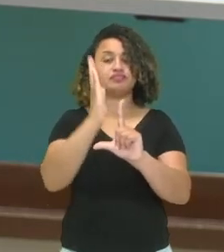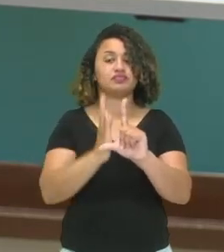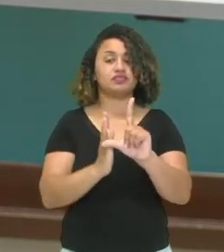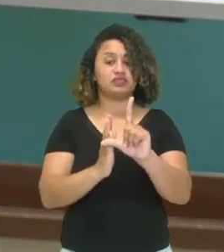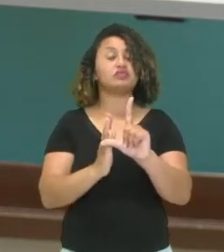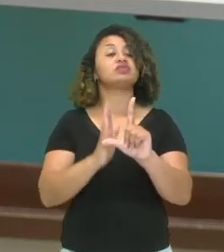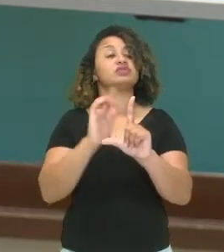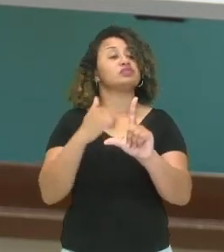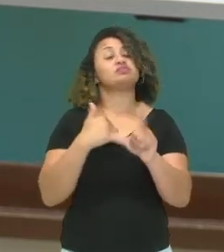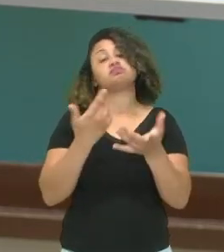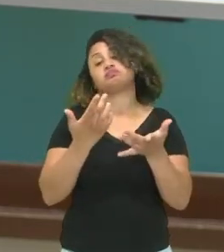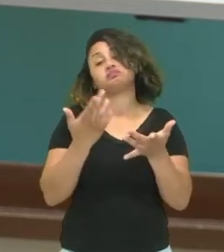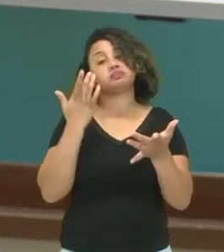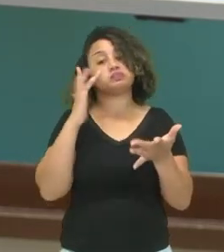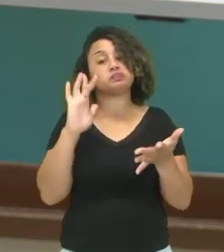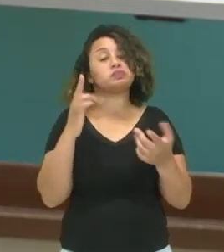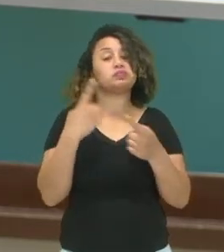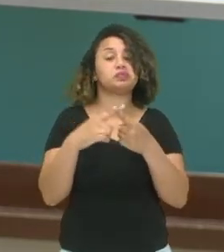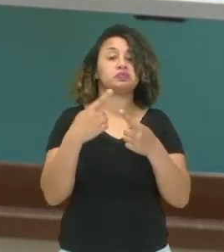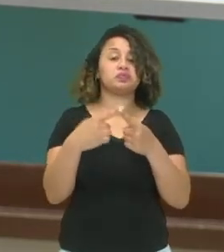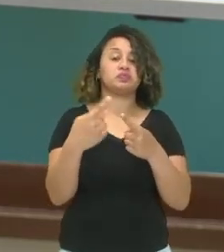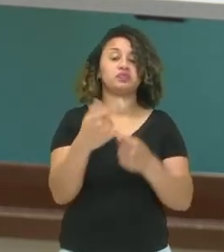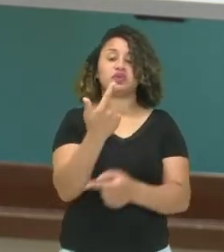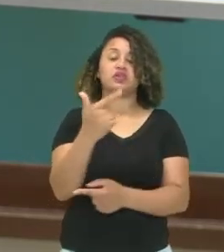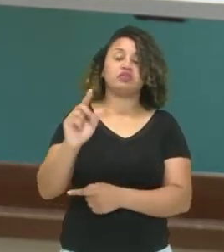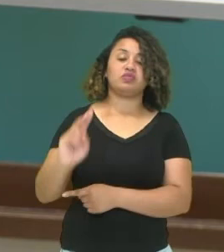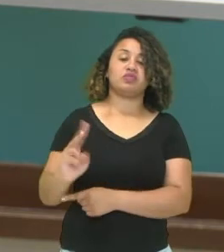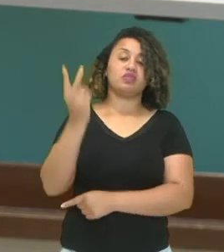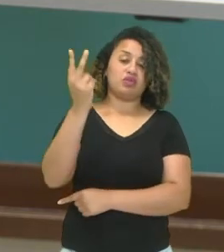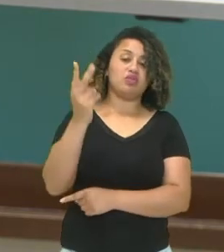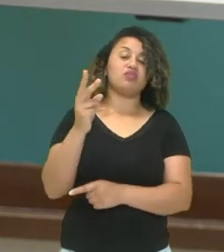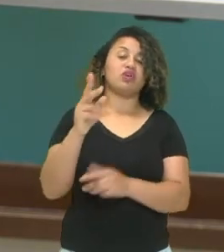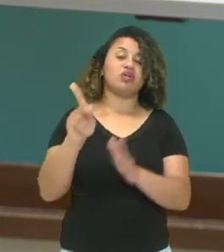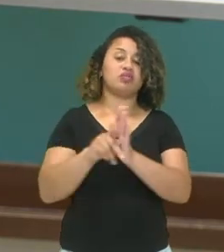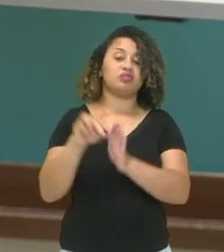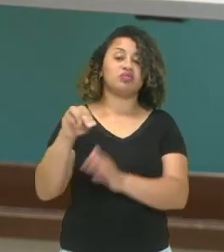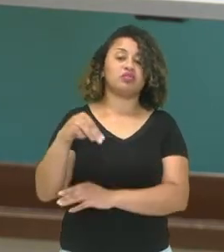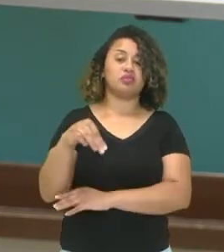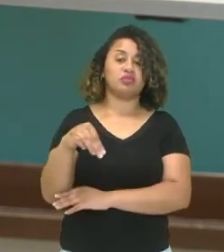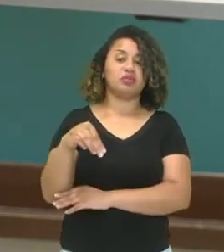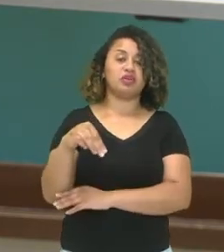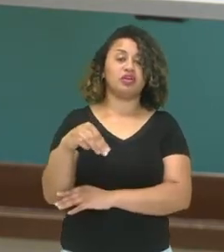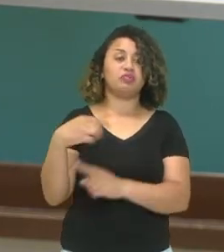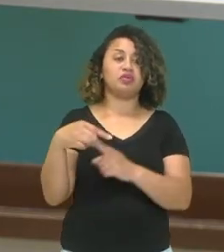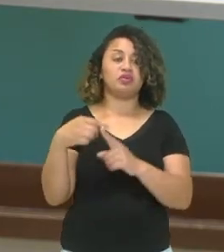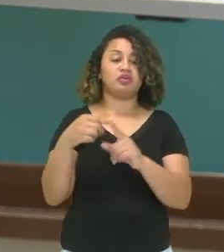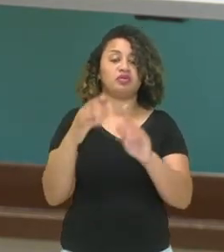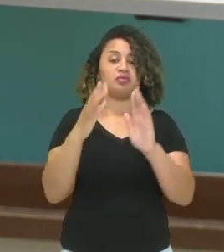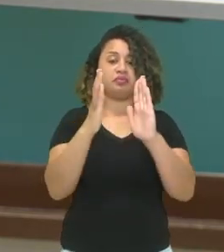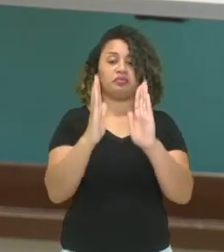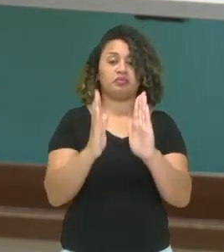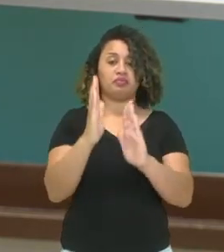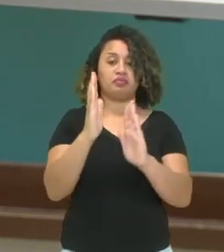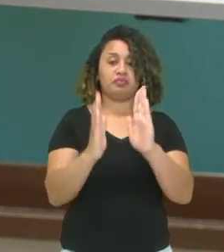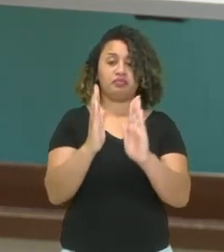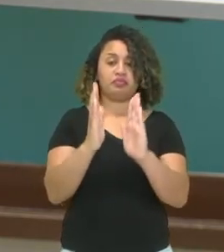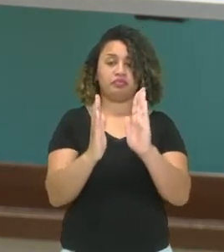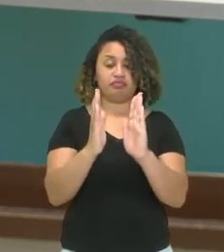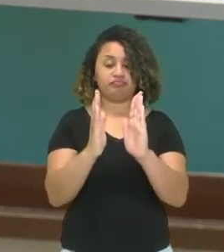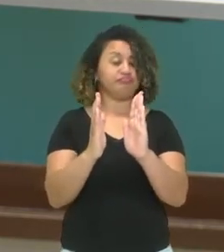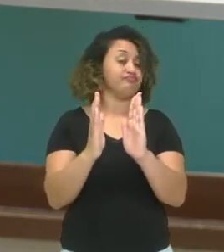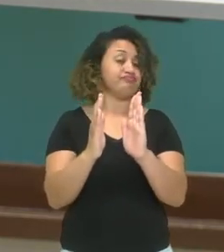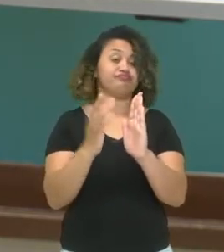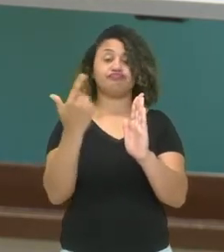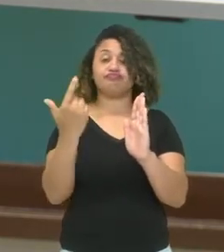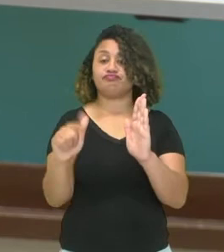a gente não pode definir, porque não há valor para o m, porque as duas retas vão ficar paralelas, ou seja, não vai